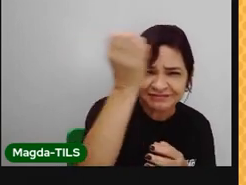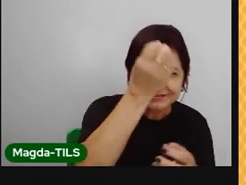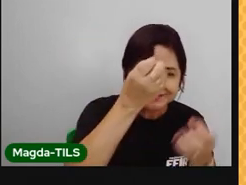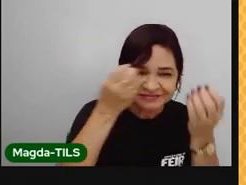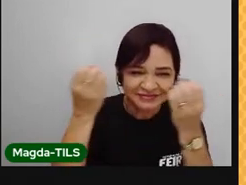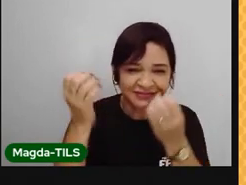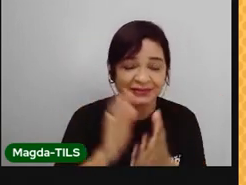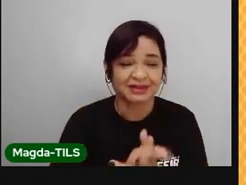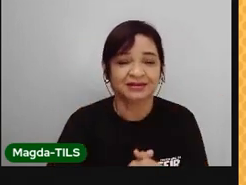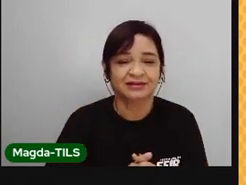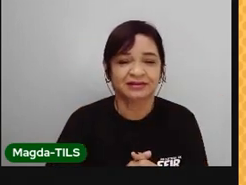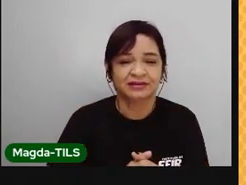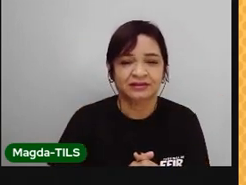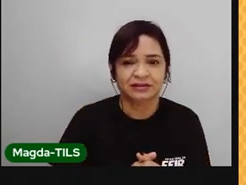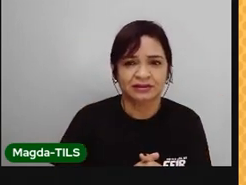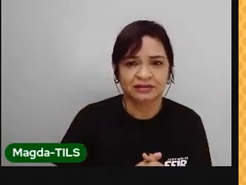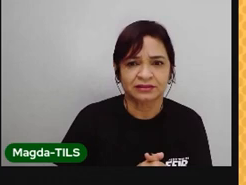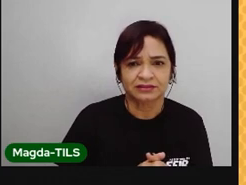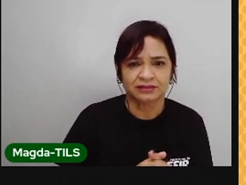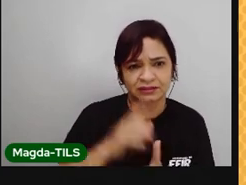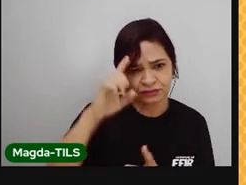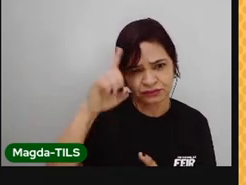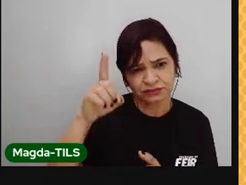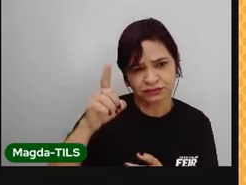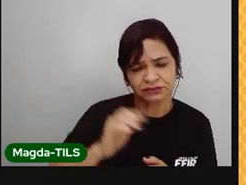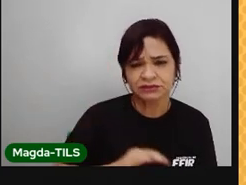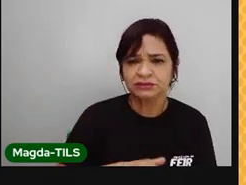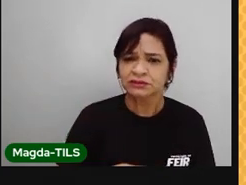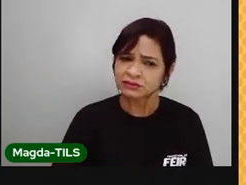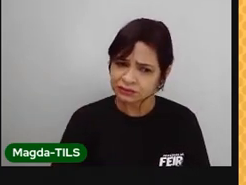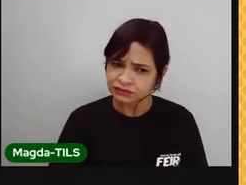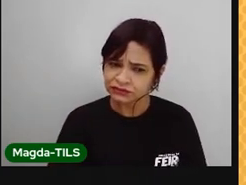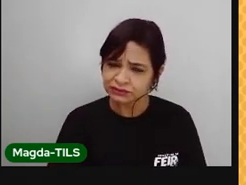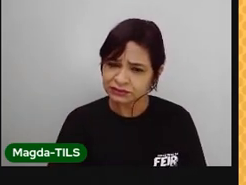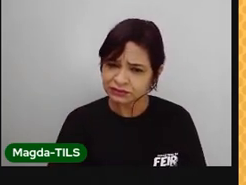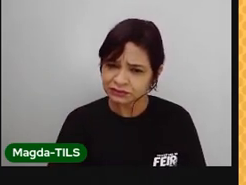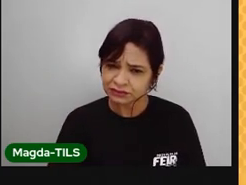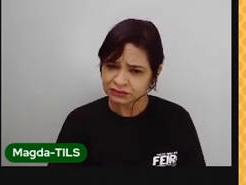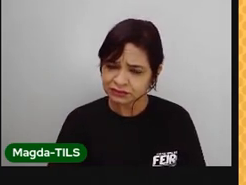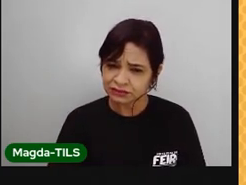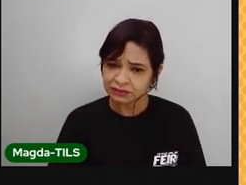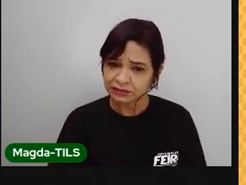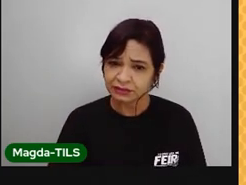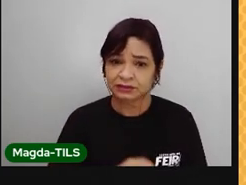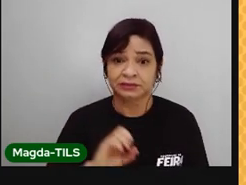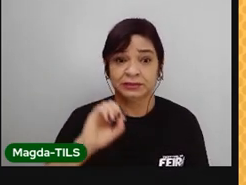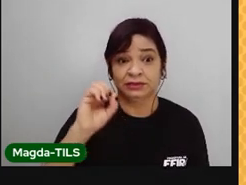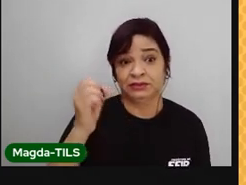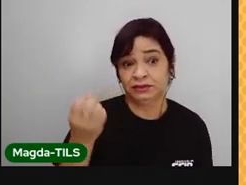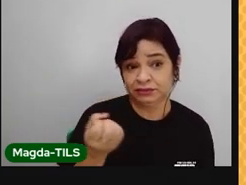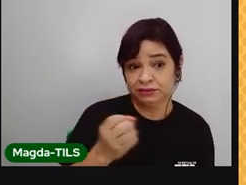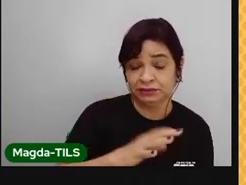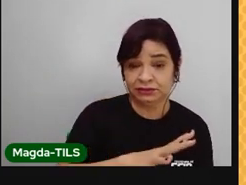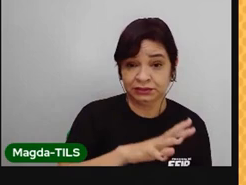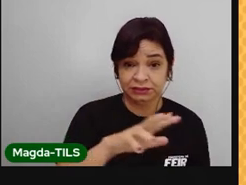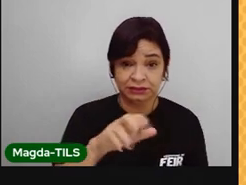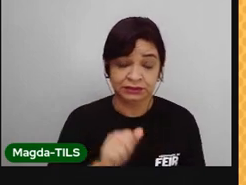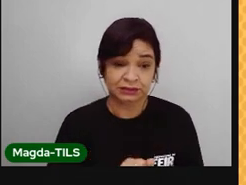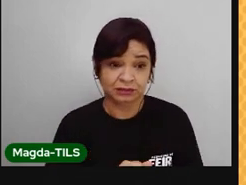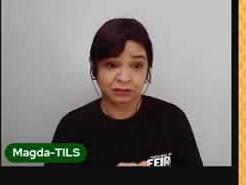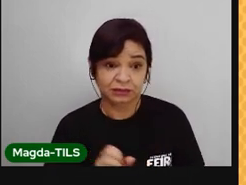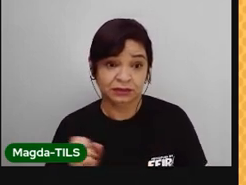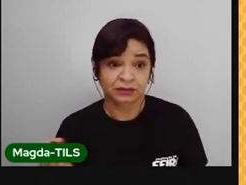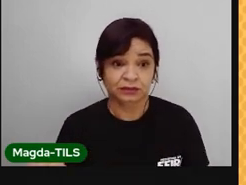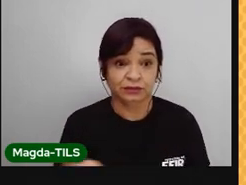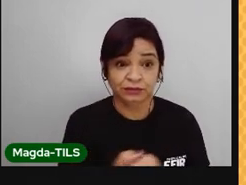falamos sobre o dia e a noite como sendo causados pela rotação da Terra e que o movimento de translação